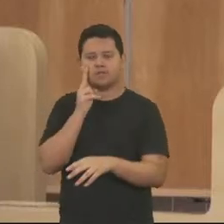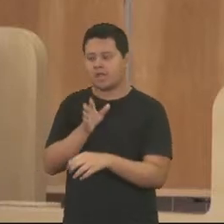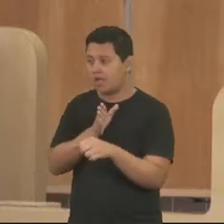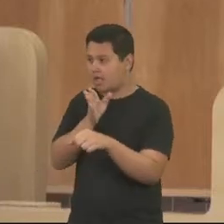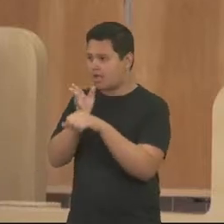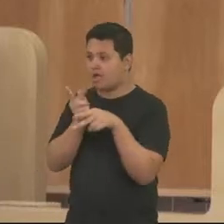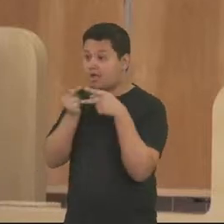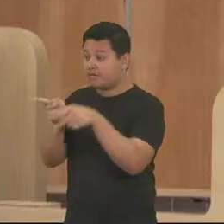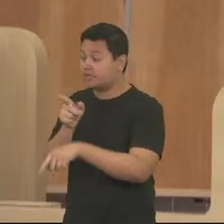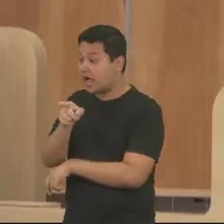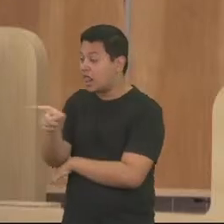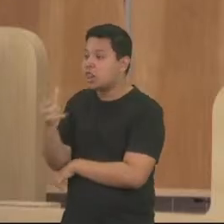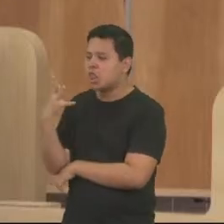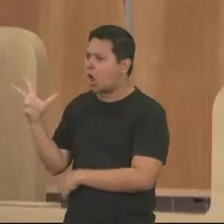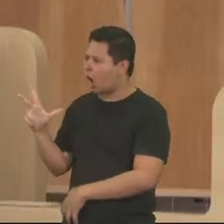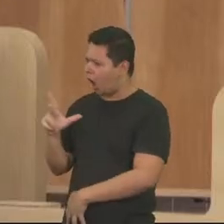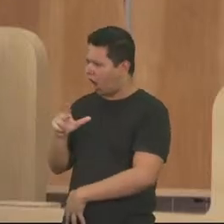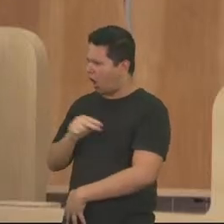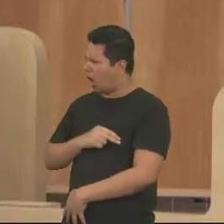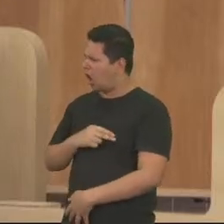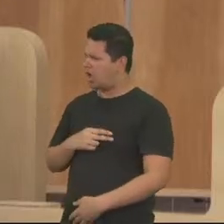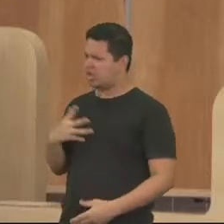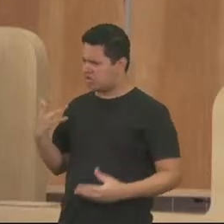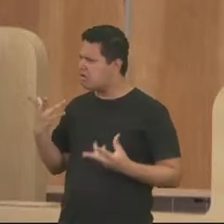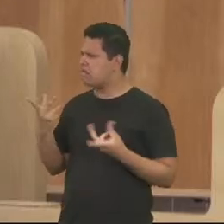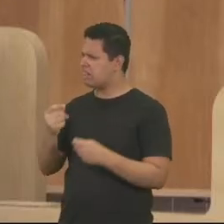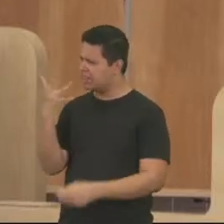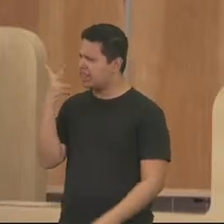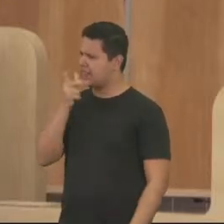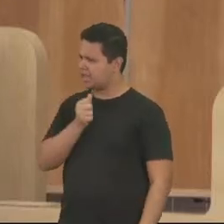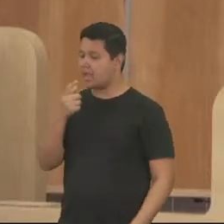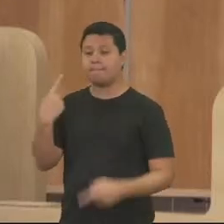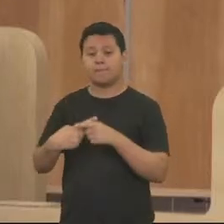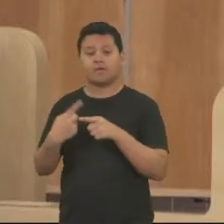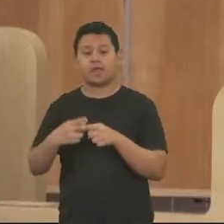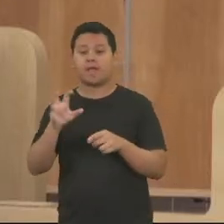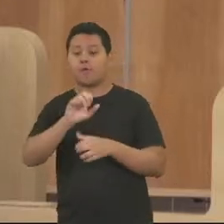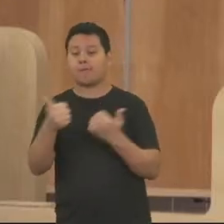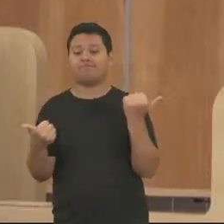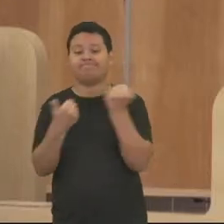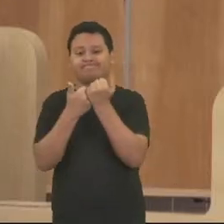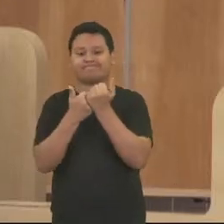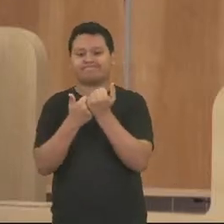bonita. Mas porque houve uma parceria. Então que a gente